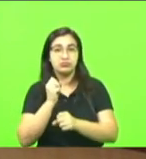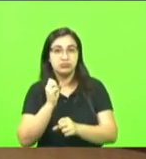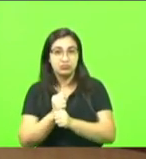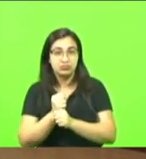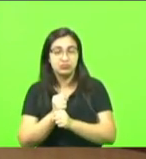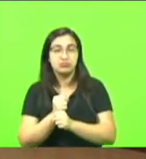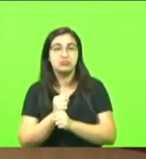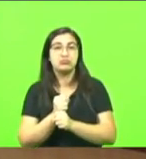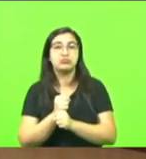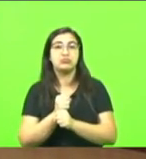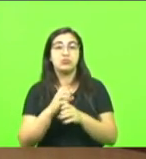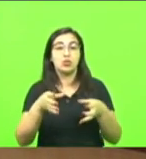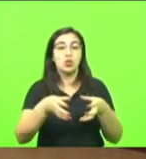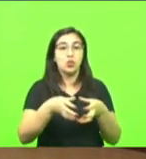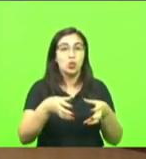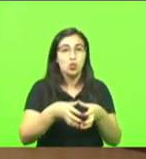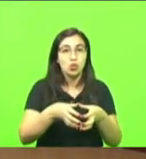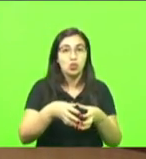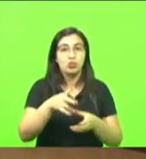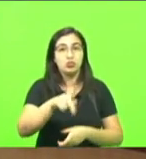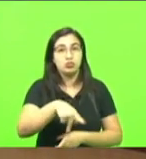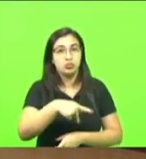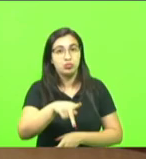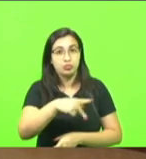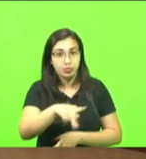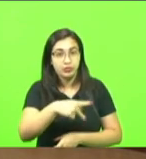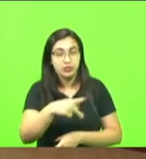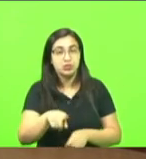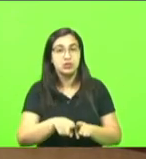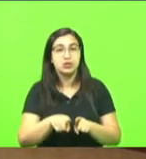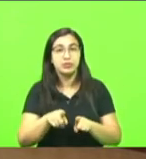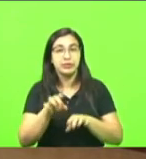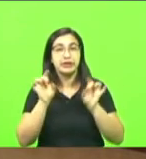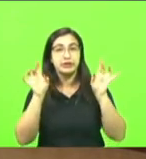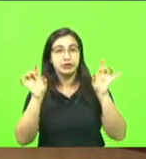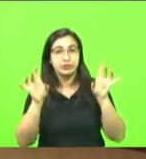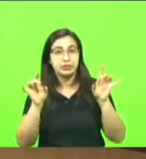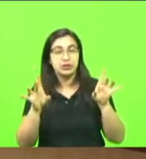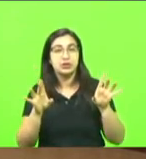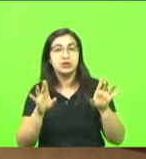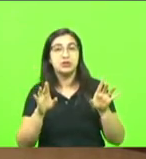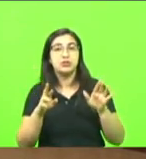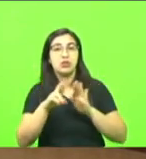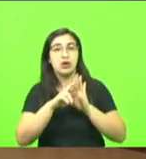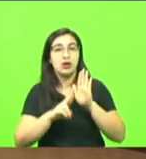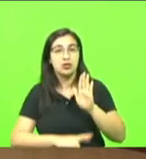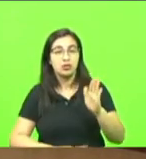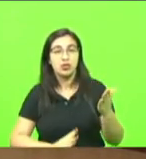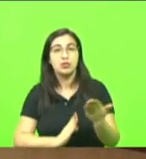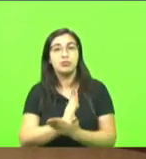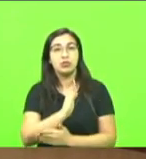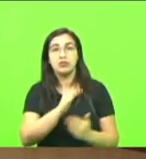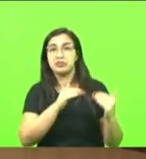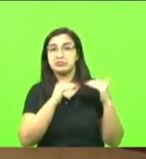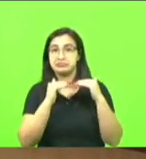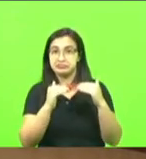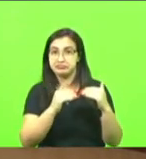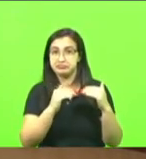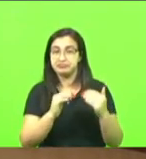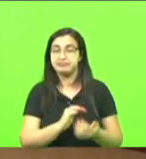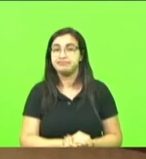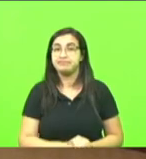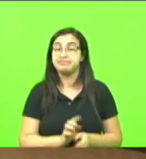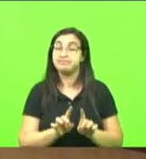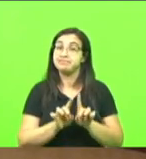de especialistas da economia, o relatório final foi aprovado por unanimidade aqui nesta casa por essa comissão. No